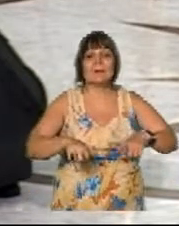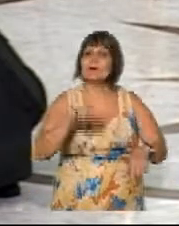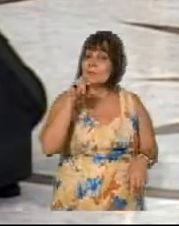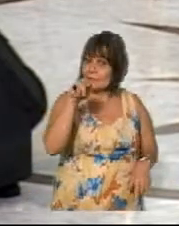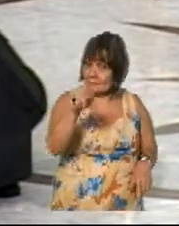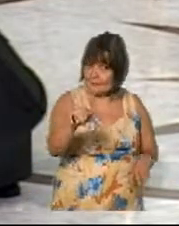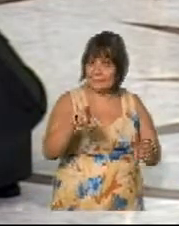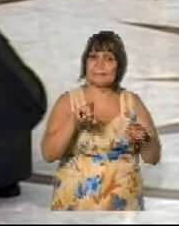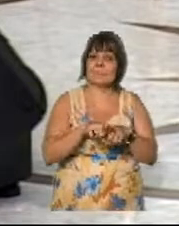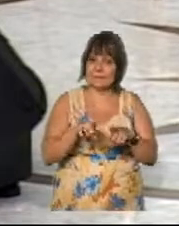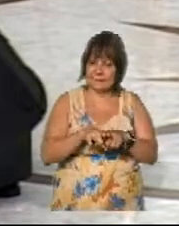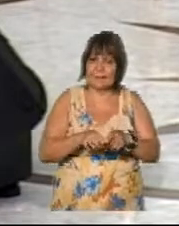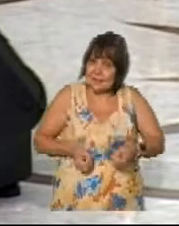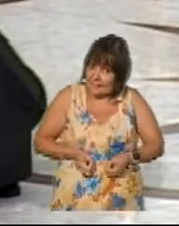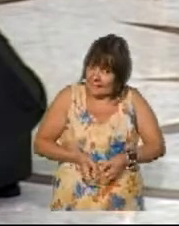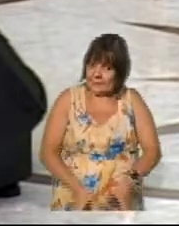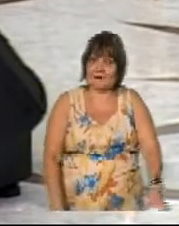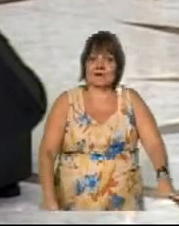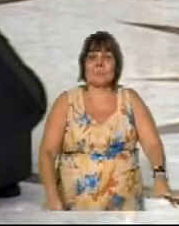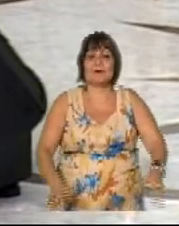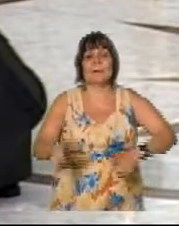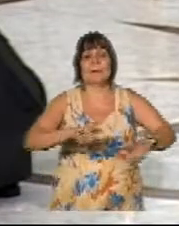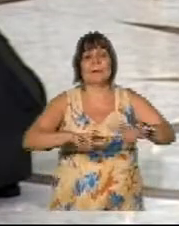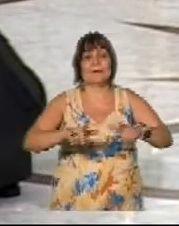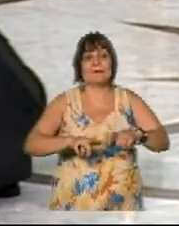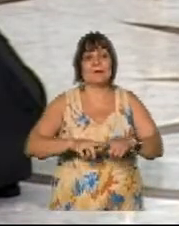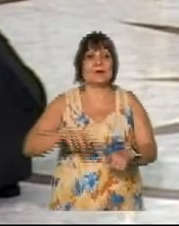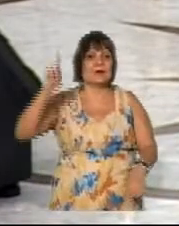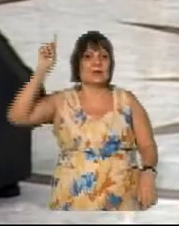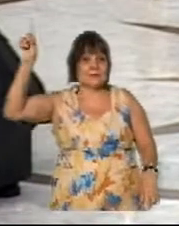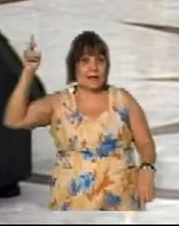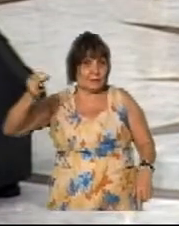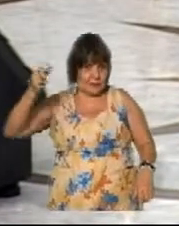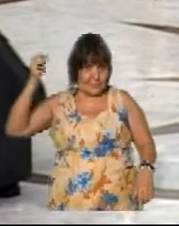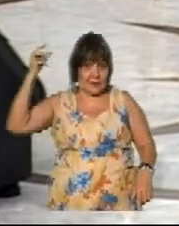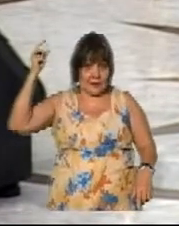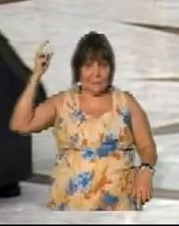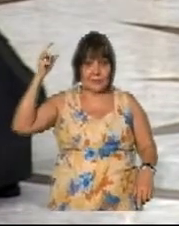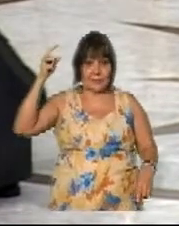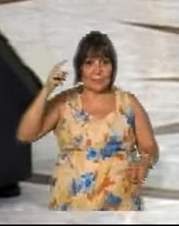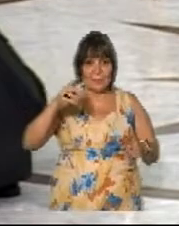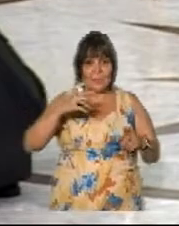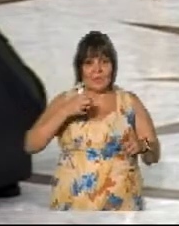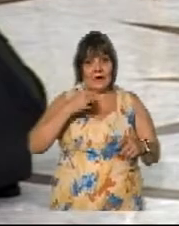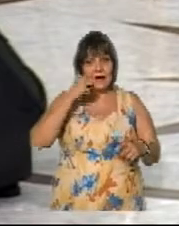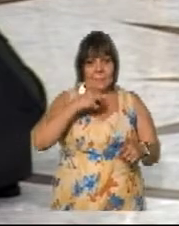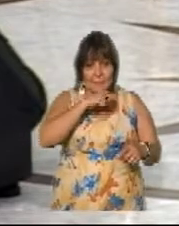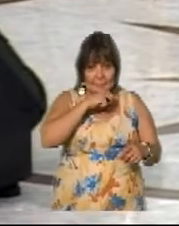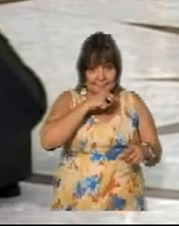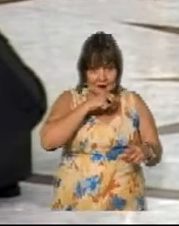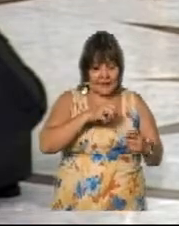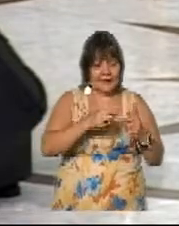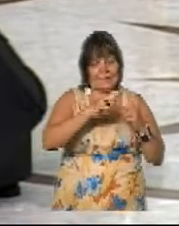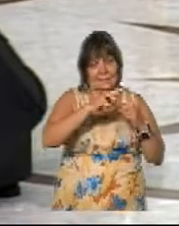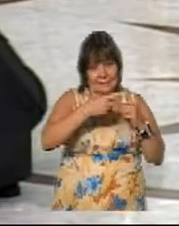Quando Deus nos separou desde o ventre das nossas mães e nos predestinou desde antes da fundação do mundo e nos